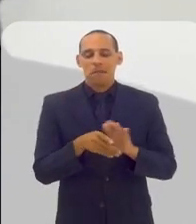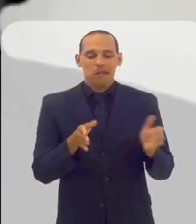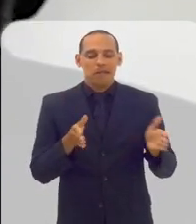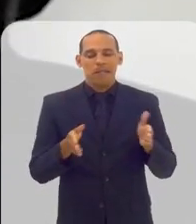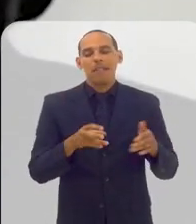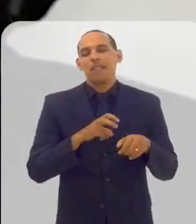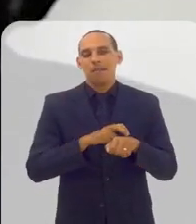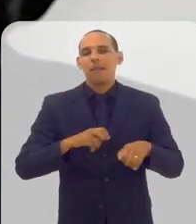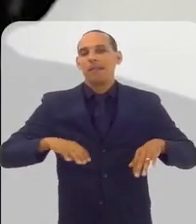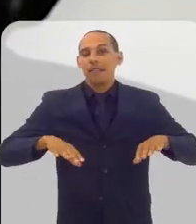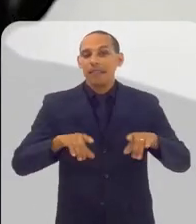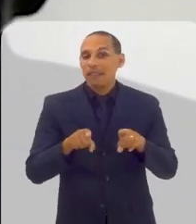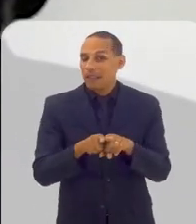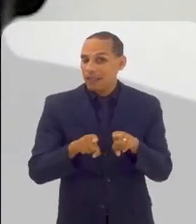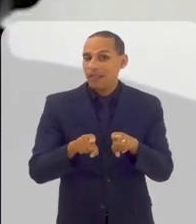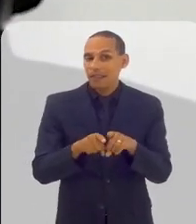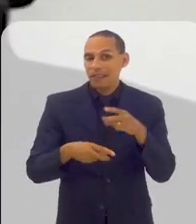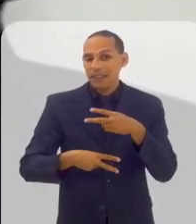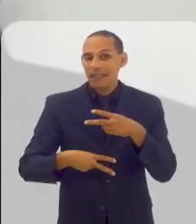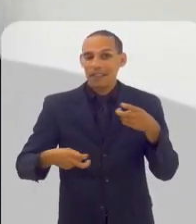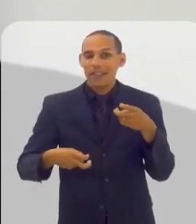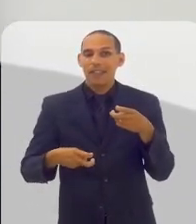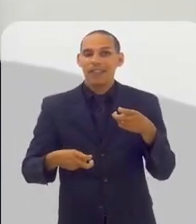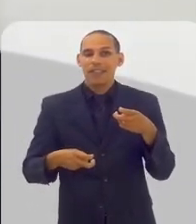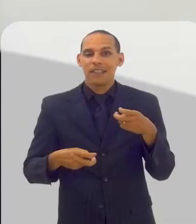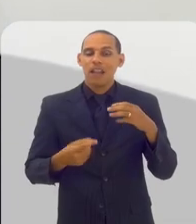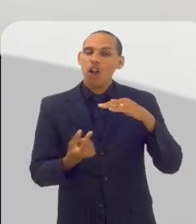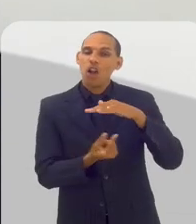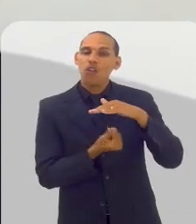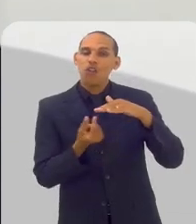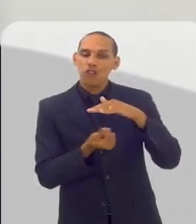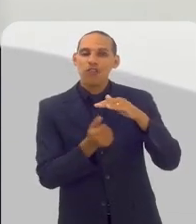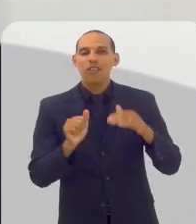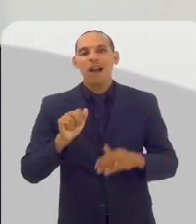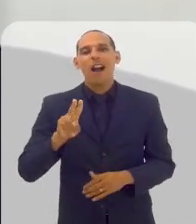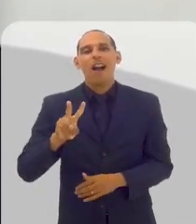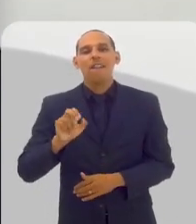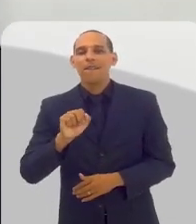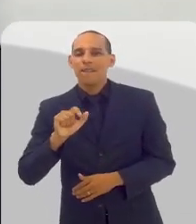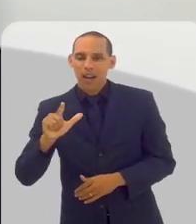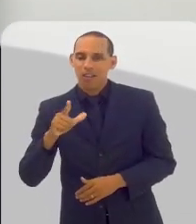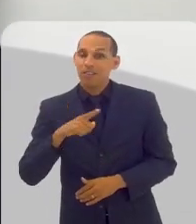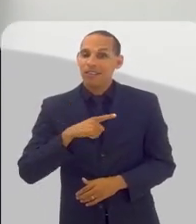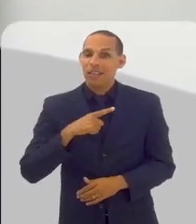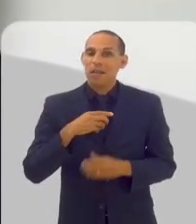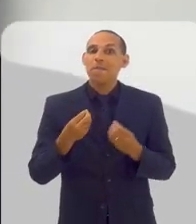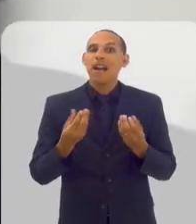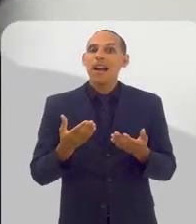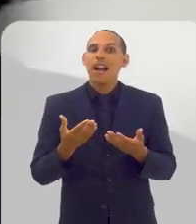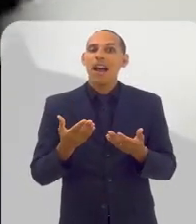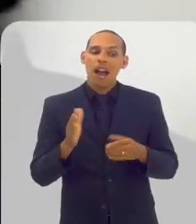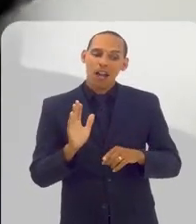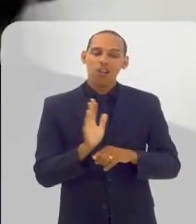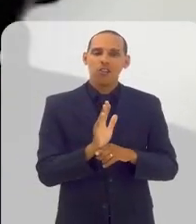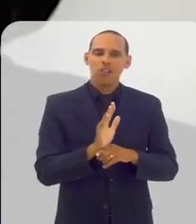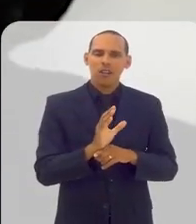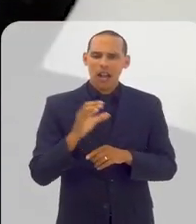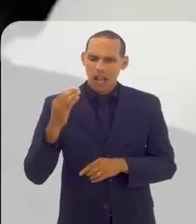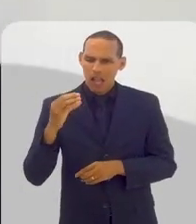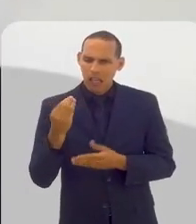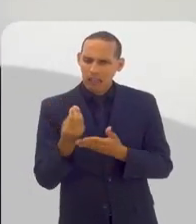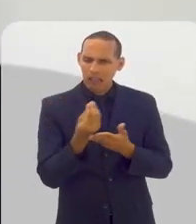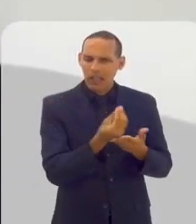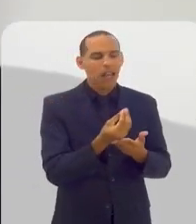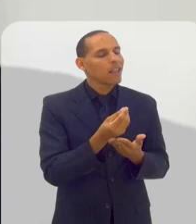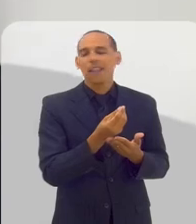da situação em que se encontravam e o SEBRAE o SEBRAE também tem um fundo de aval para poder ajudar você vai